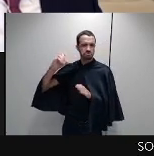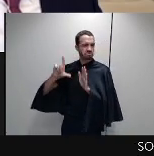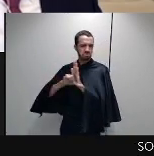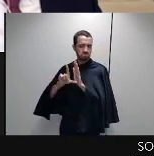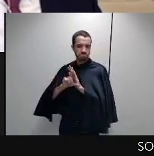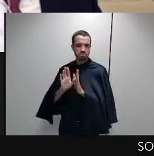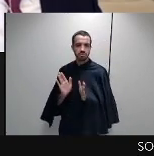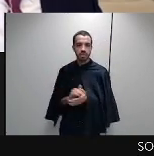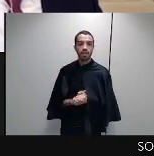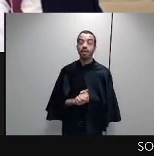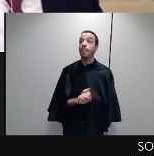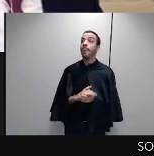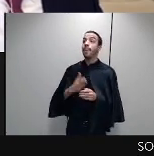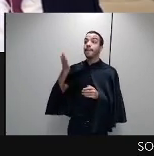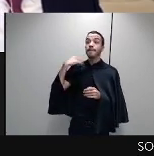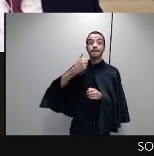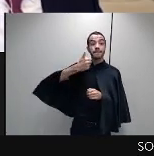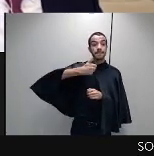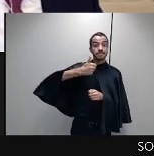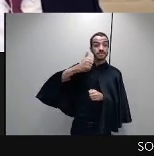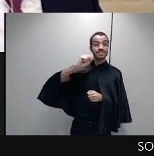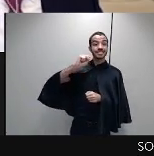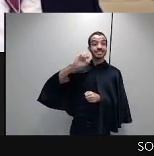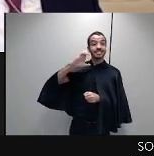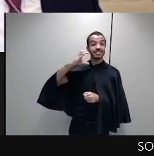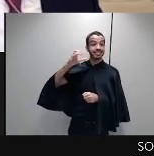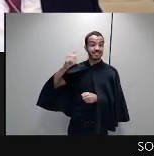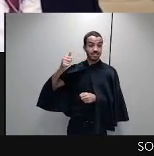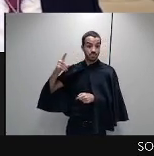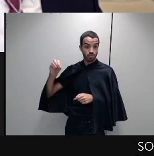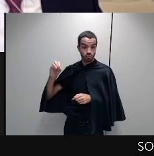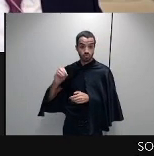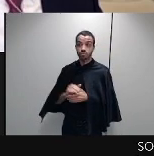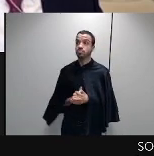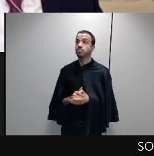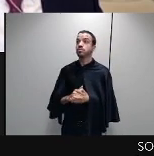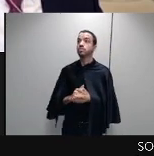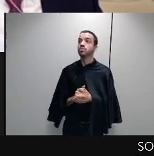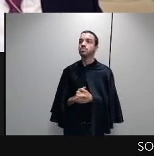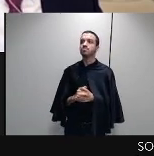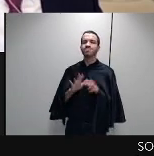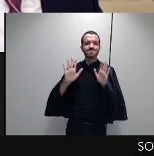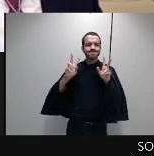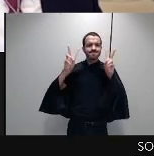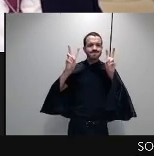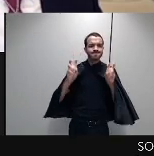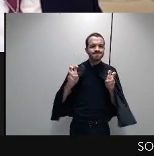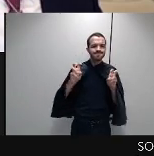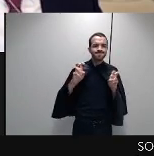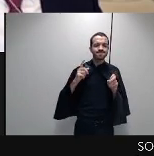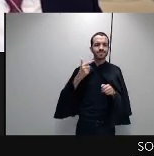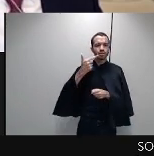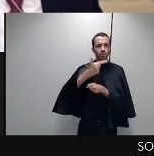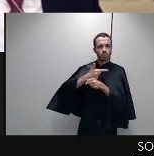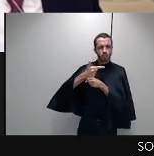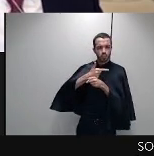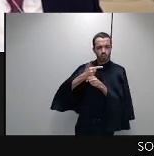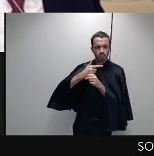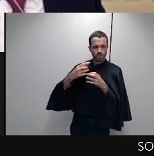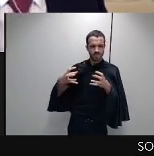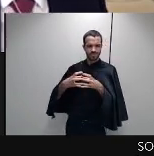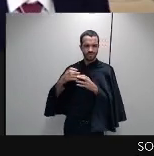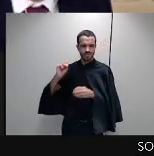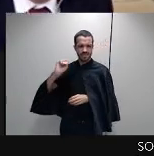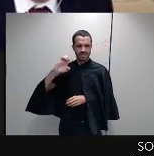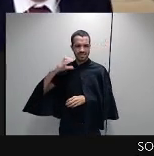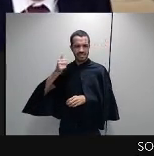1ª sessão dois na segunda no âmbito da segunda sessão do sorvete com laço